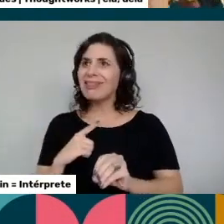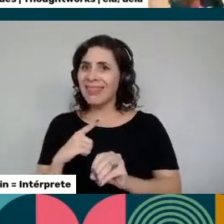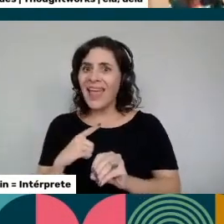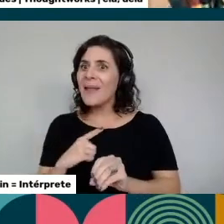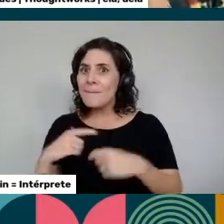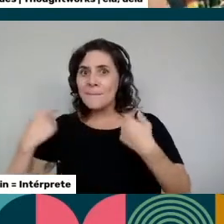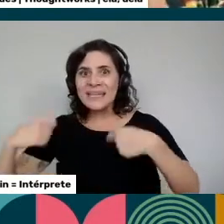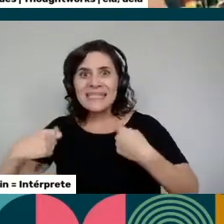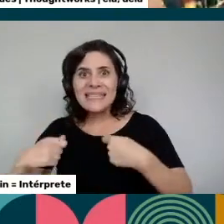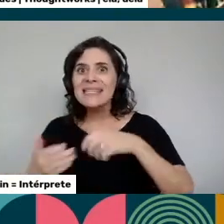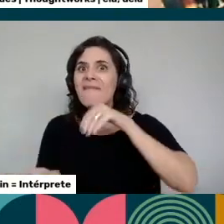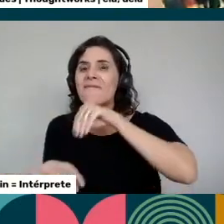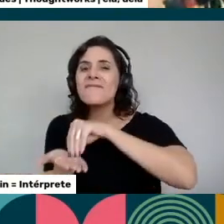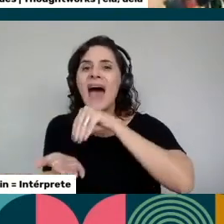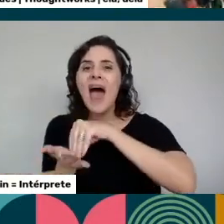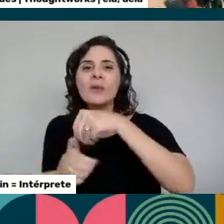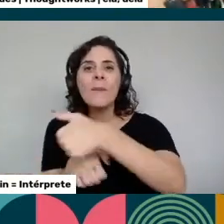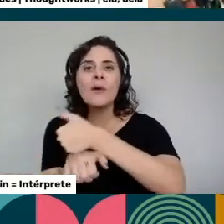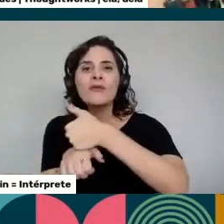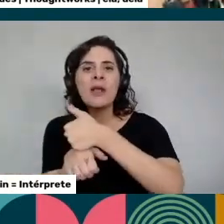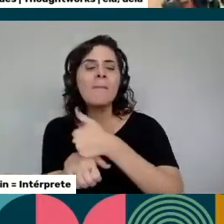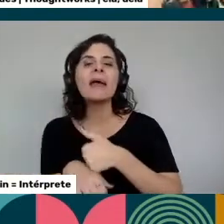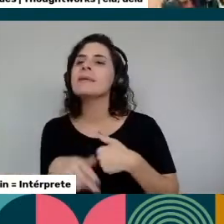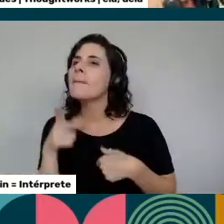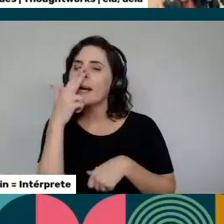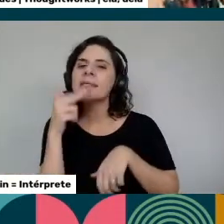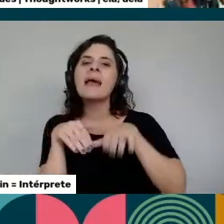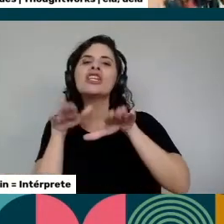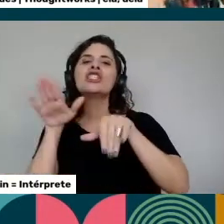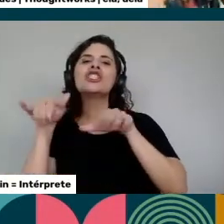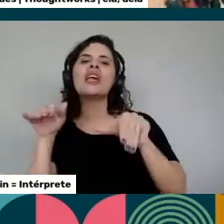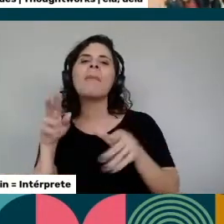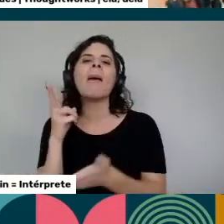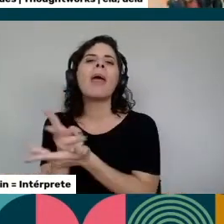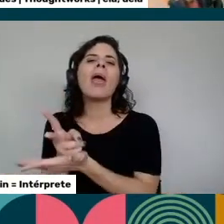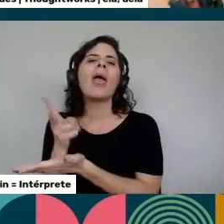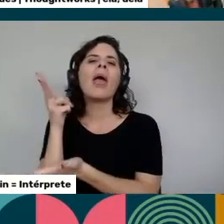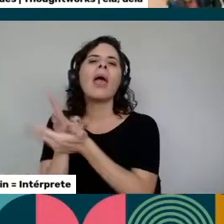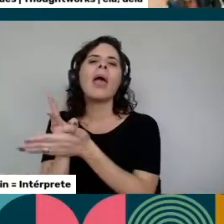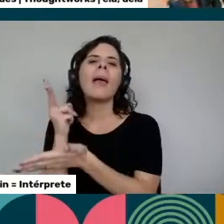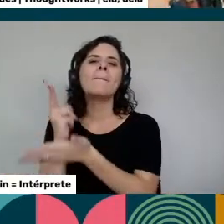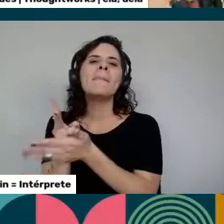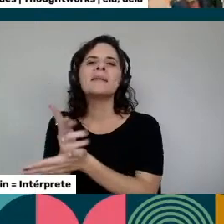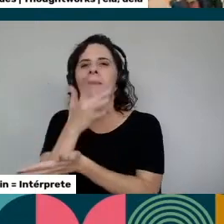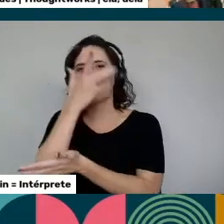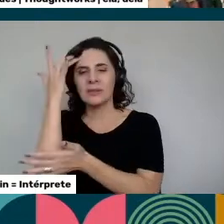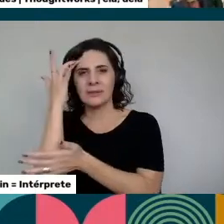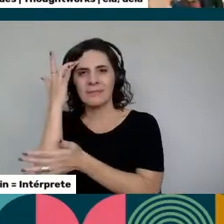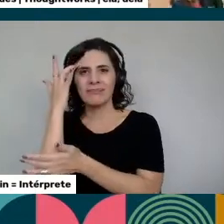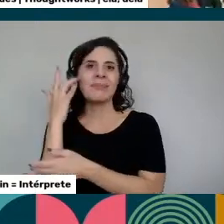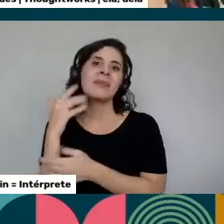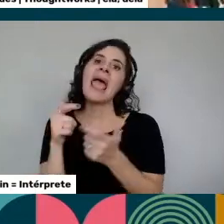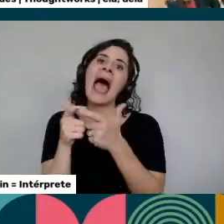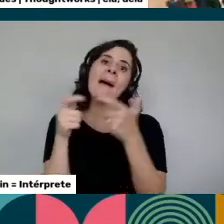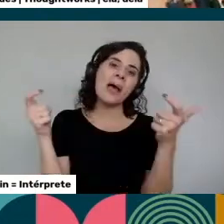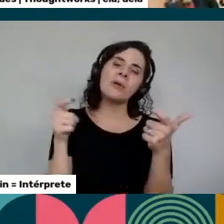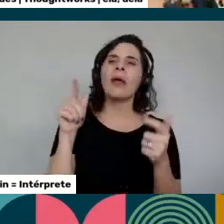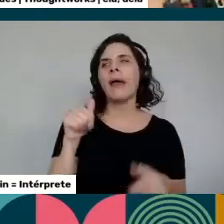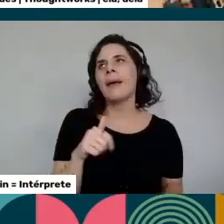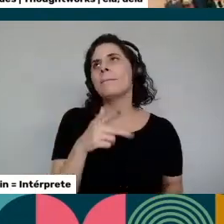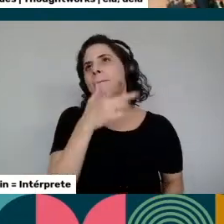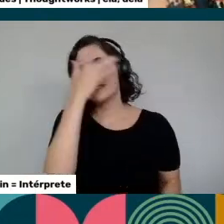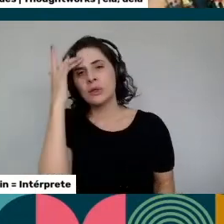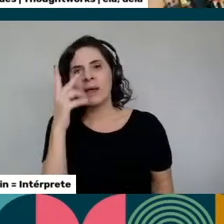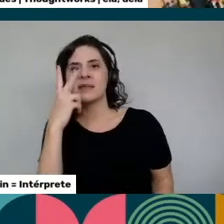mesmos profissionais, né? E a gente tem uma amplitude muito grande. A grande maioria das pessoas com deficiência é visual, não é com deficiência física,